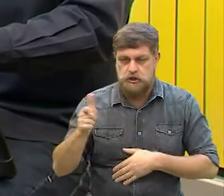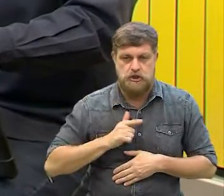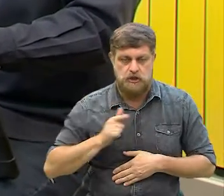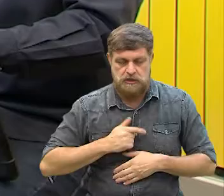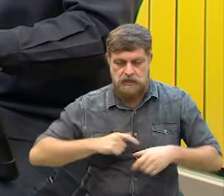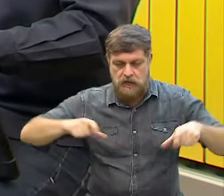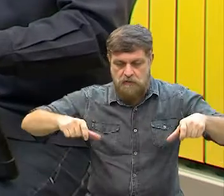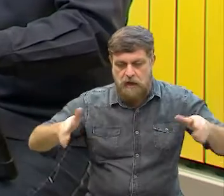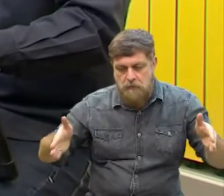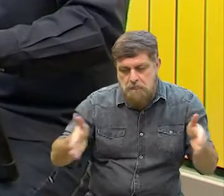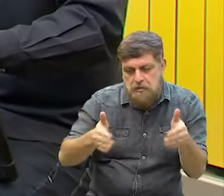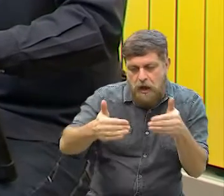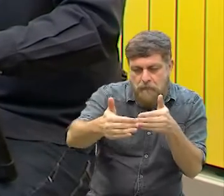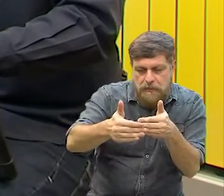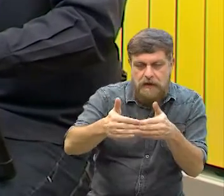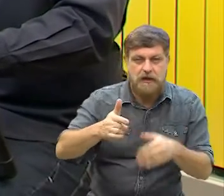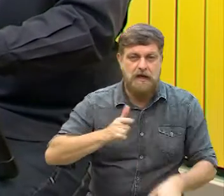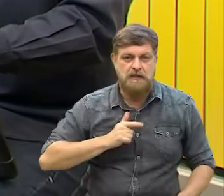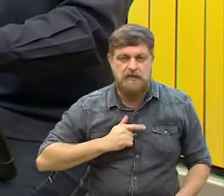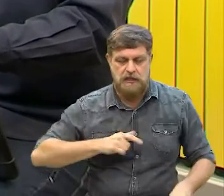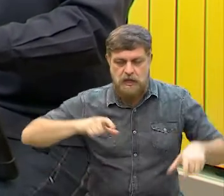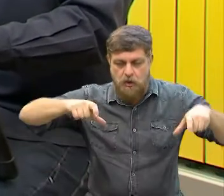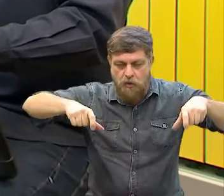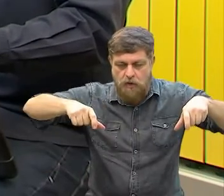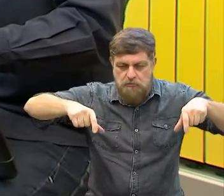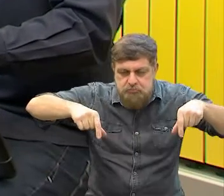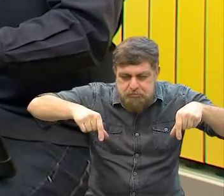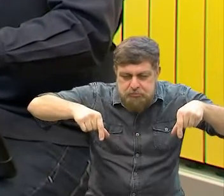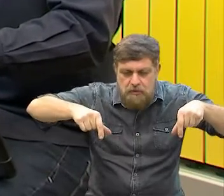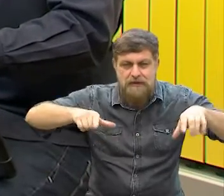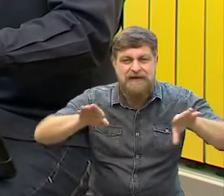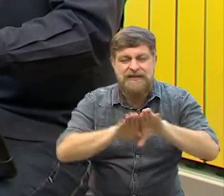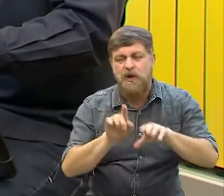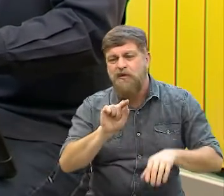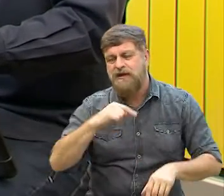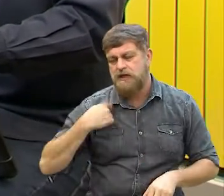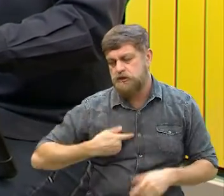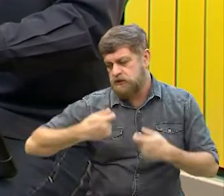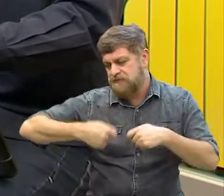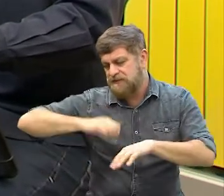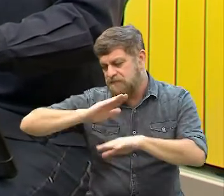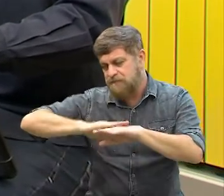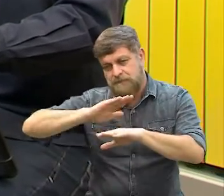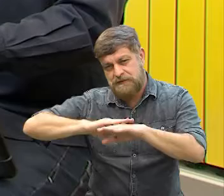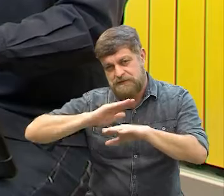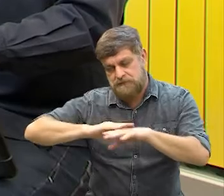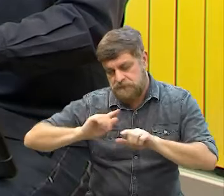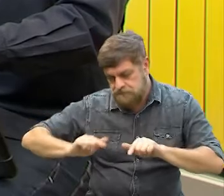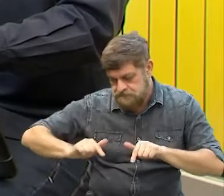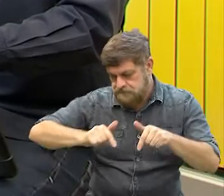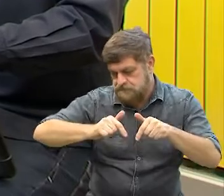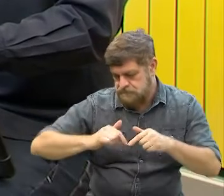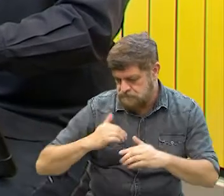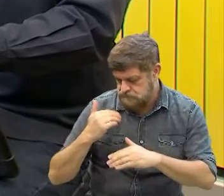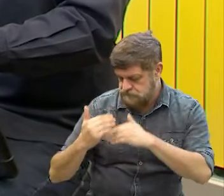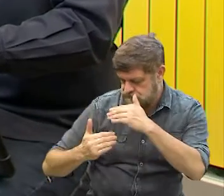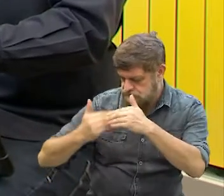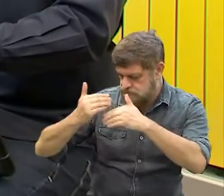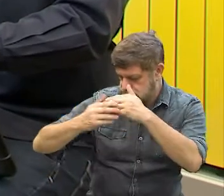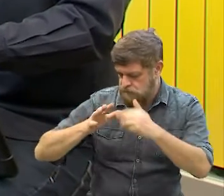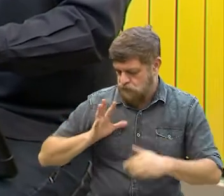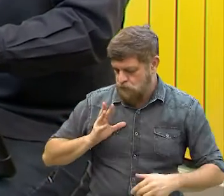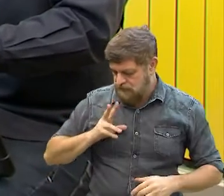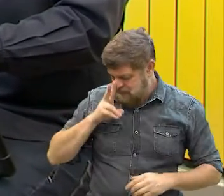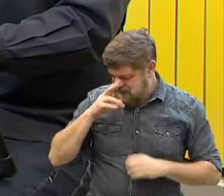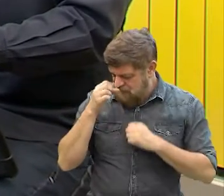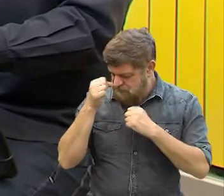tamanho do campo, que tem que diminuir o tamanho do gol. Então, o que a gente precisa fazer para continuar nesta evolução de ter um Corinthians